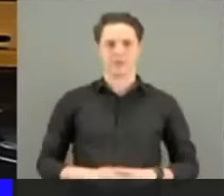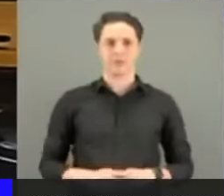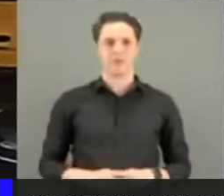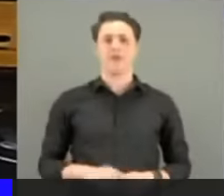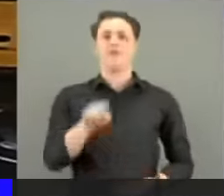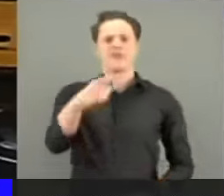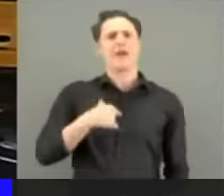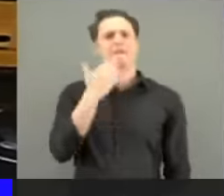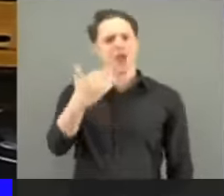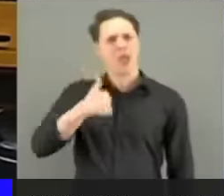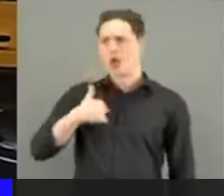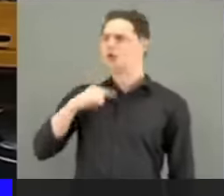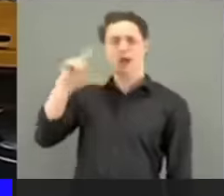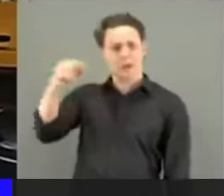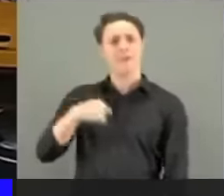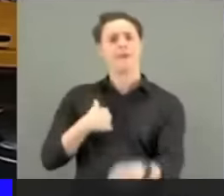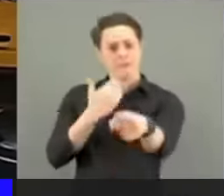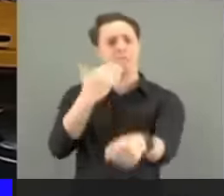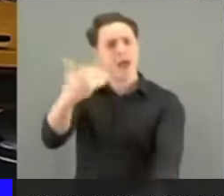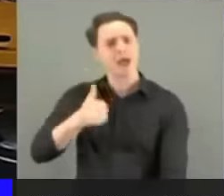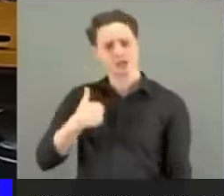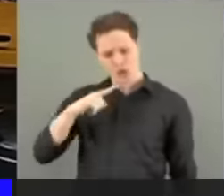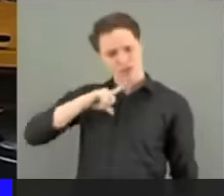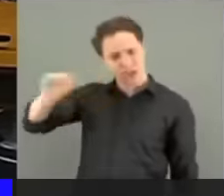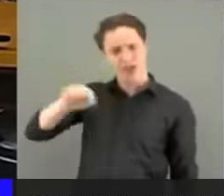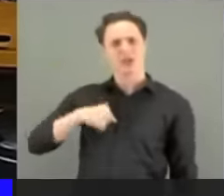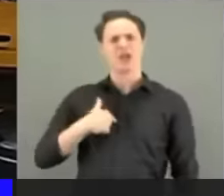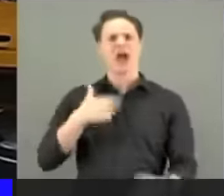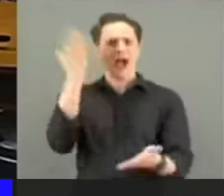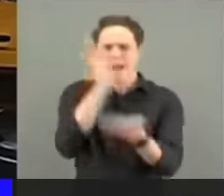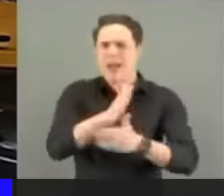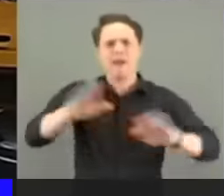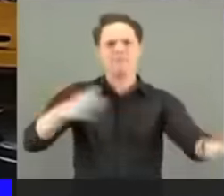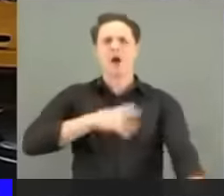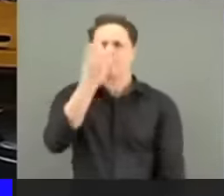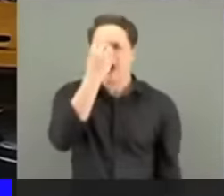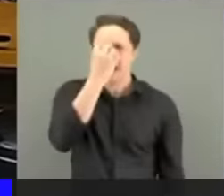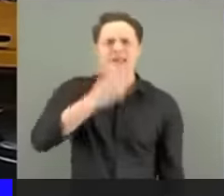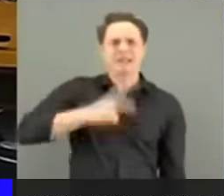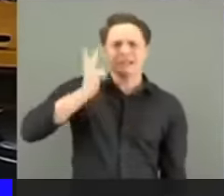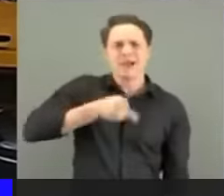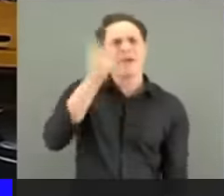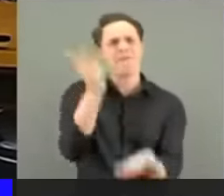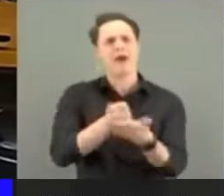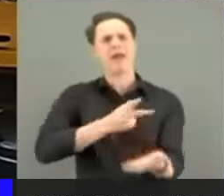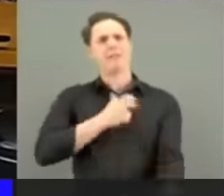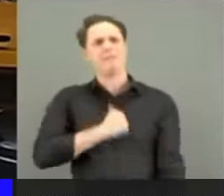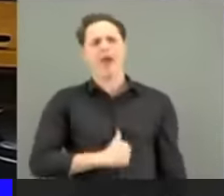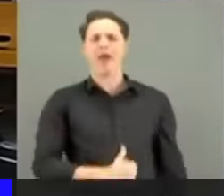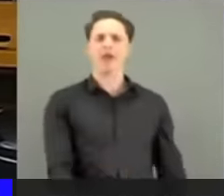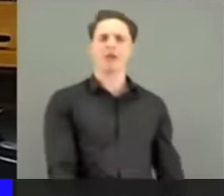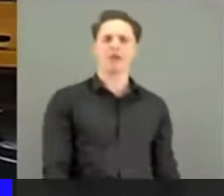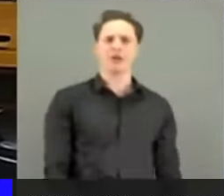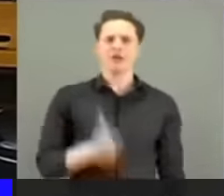Solicita a minha saída aí. Solicita. Chega dessa palhaçada. Toda vez essa ameaça e deixa o pessoal em